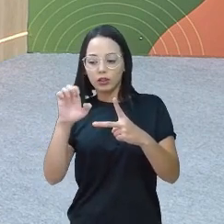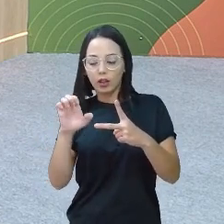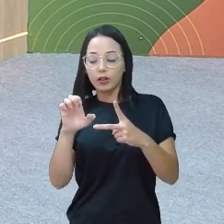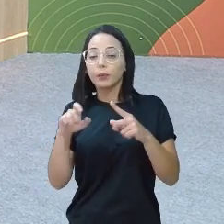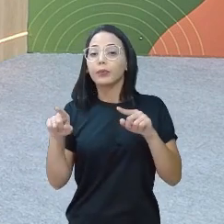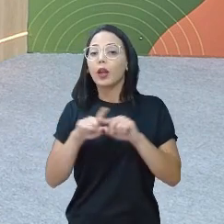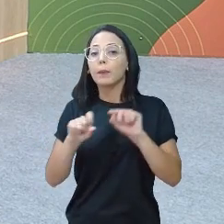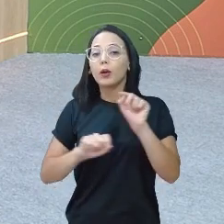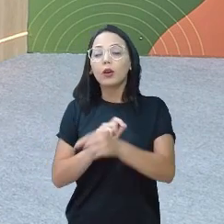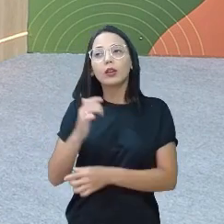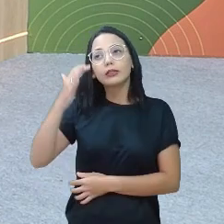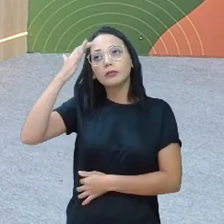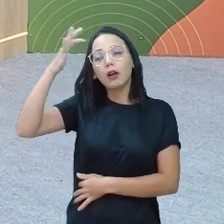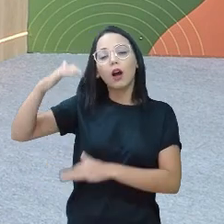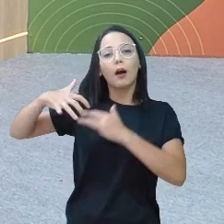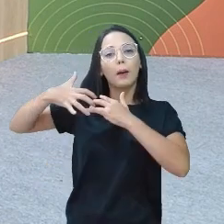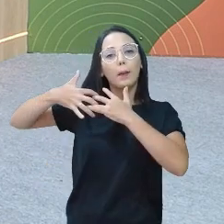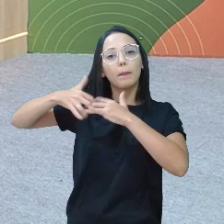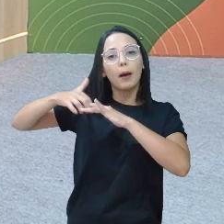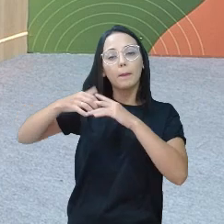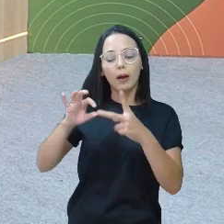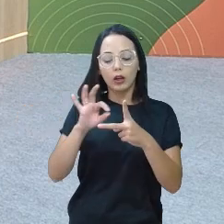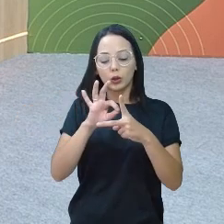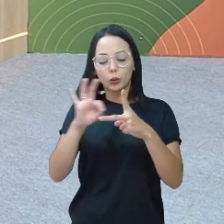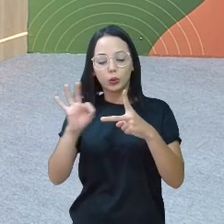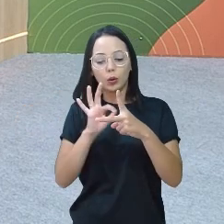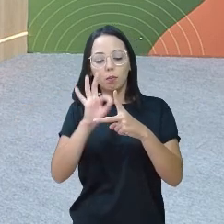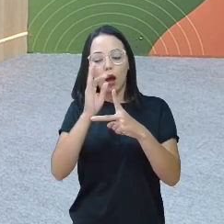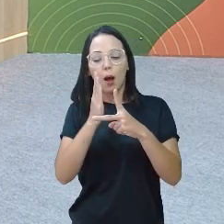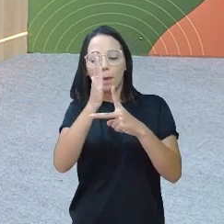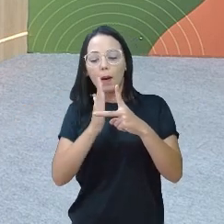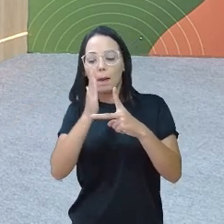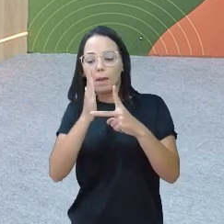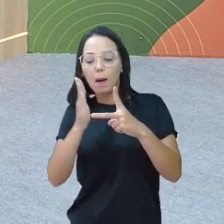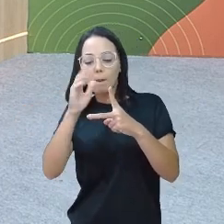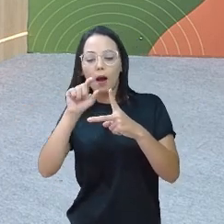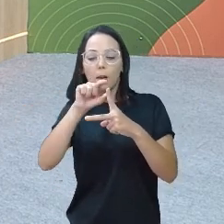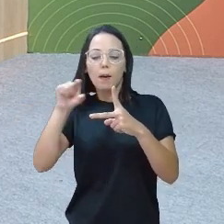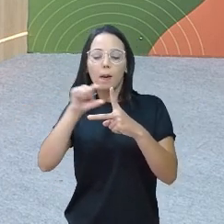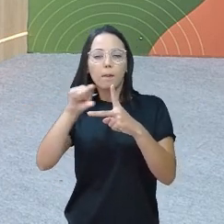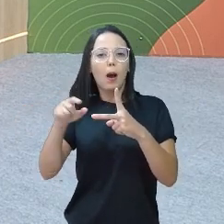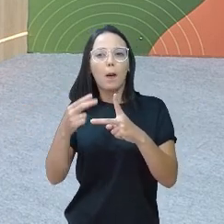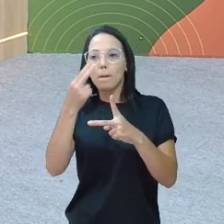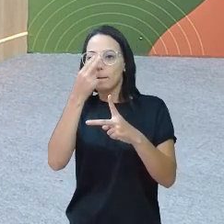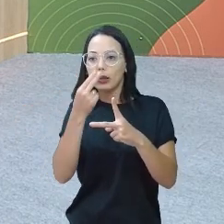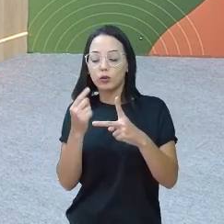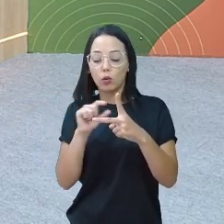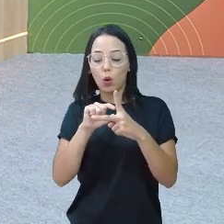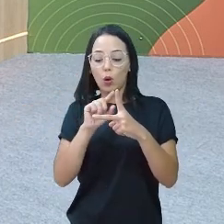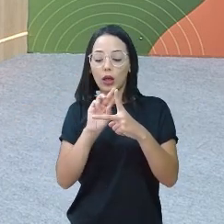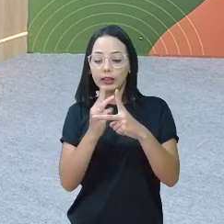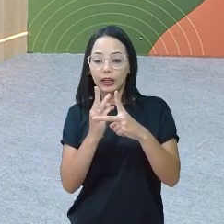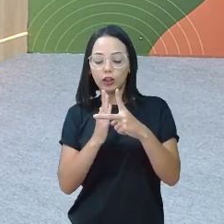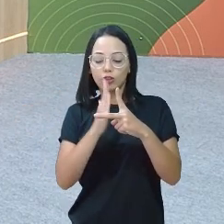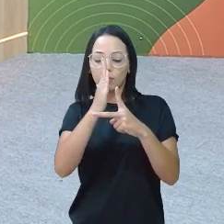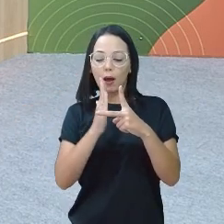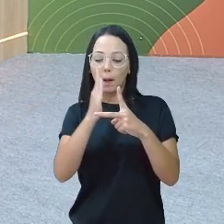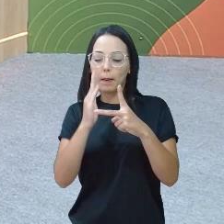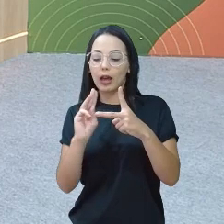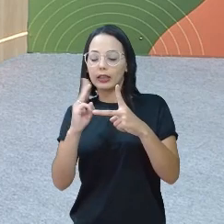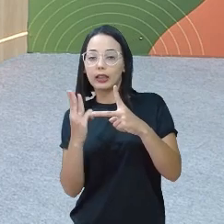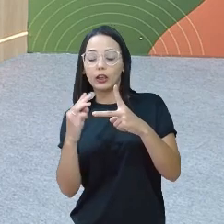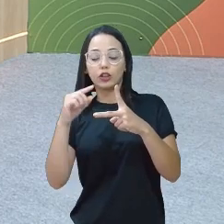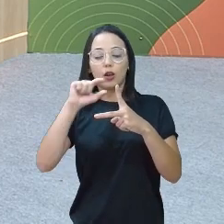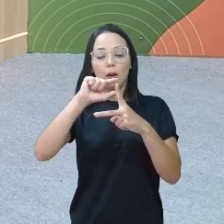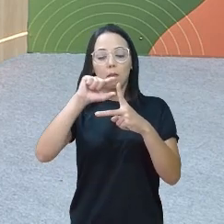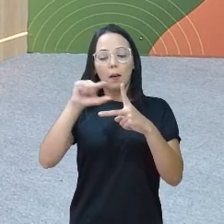E o raciocínio de compor as linhas e as colunas vai ser idêntico, ó. 3 linhas e 3 colunas, tá certo? E aí a